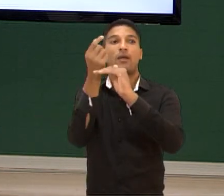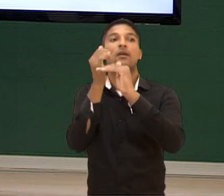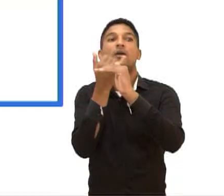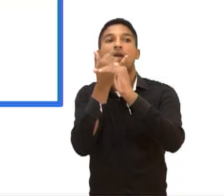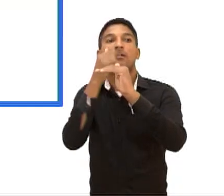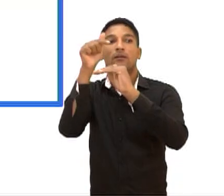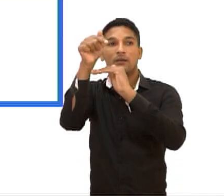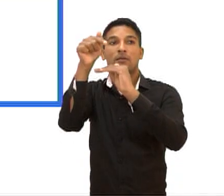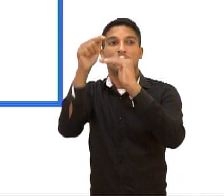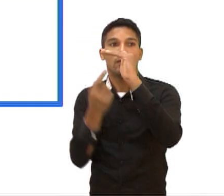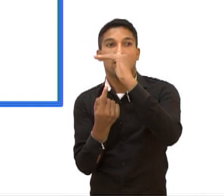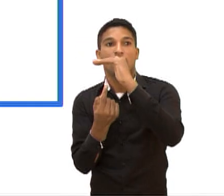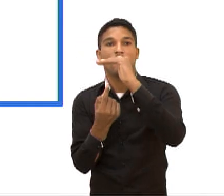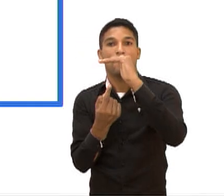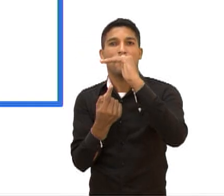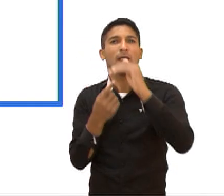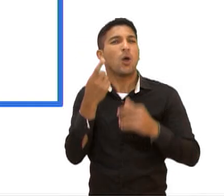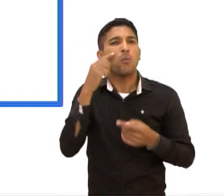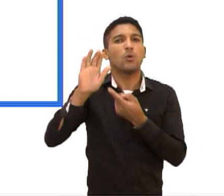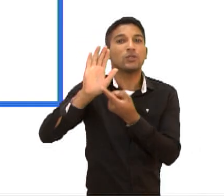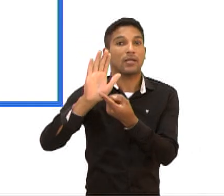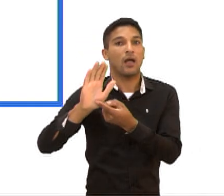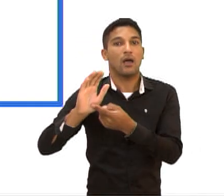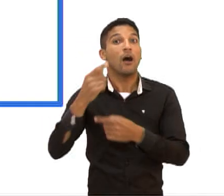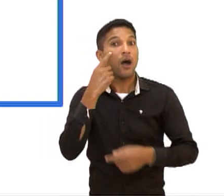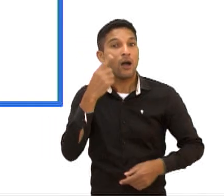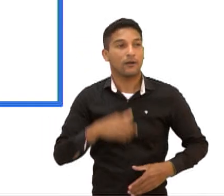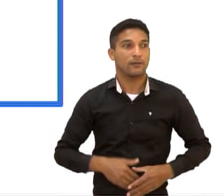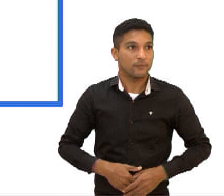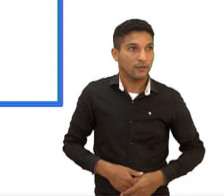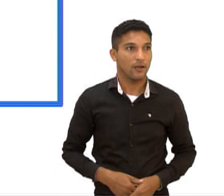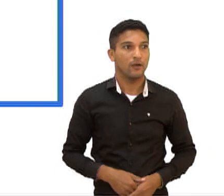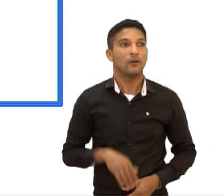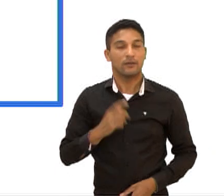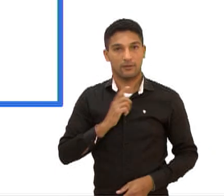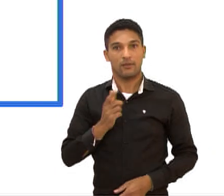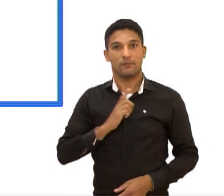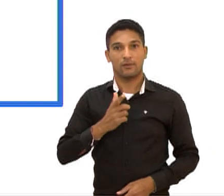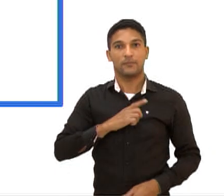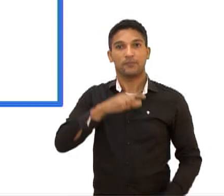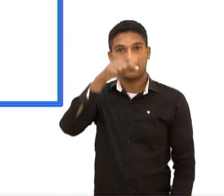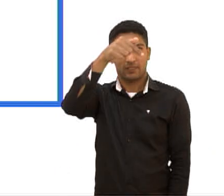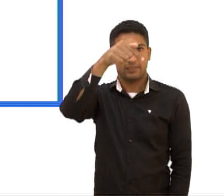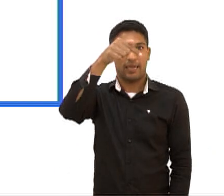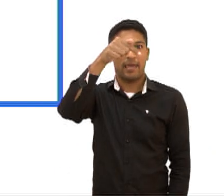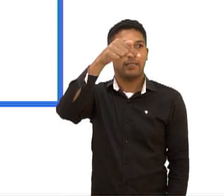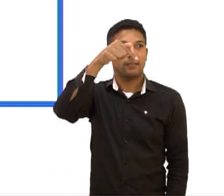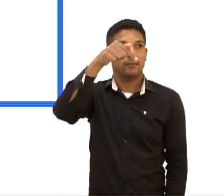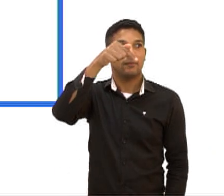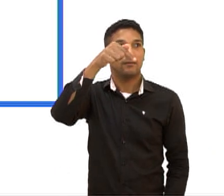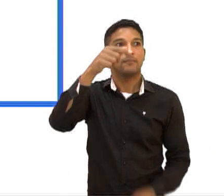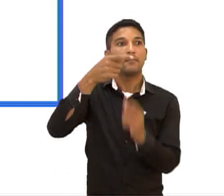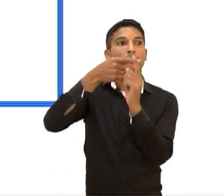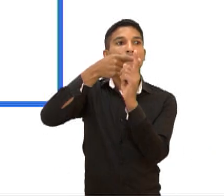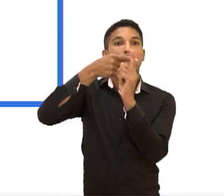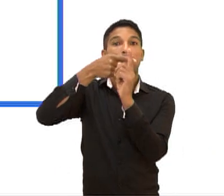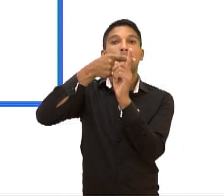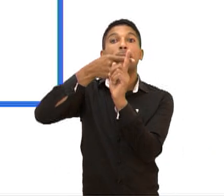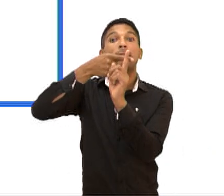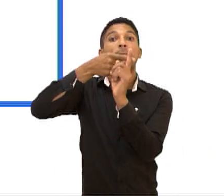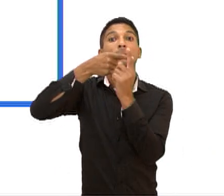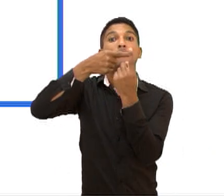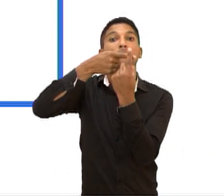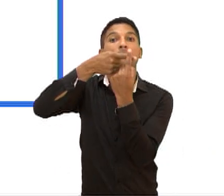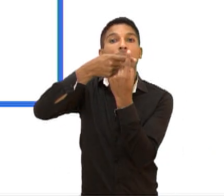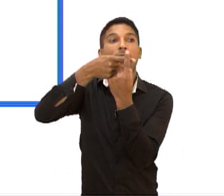representação no quadro, certo? Então aqui, ó, eu vou ter 7, né? Mas o que a gente tinha lá? O 2 terços, tudo